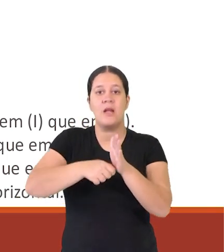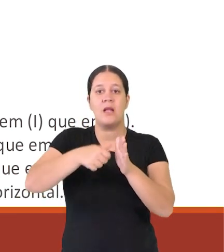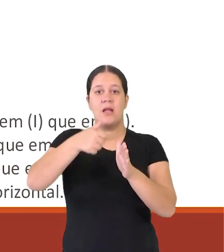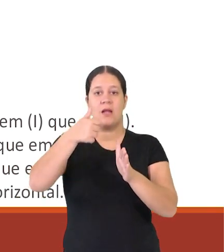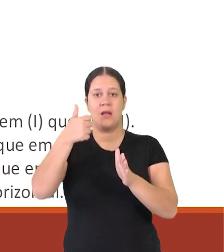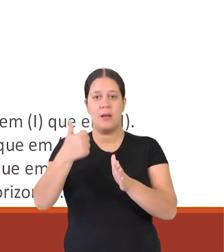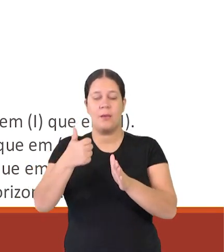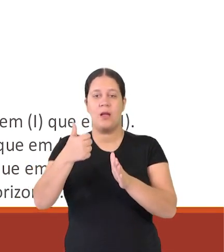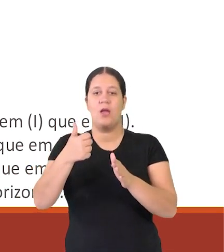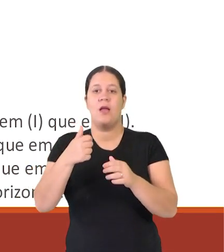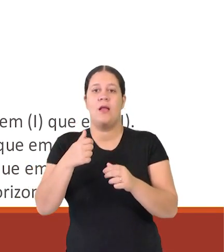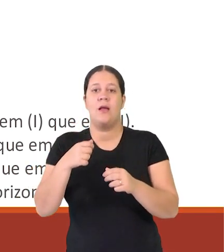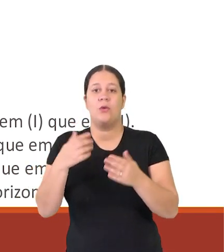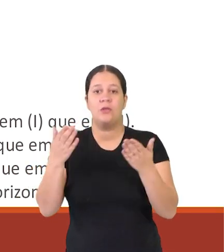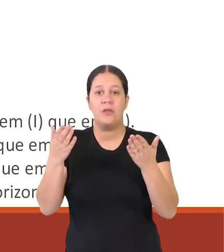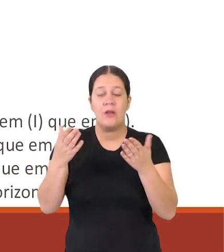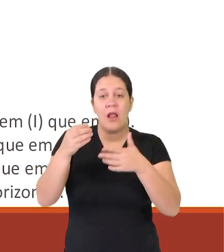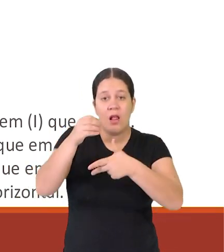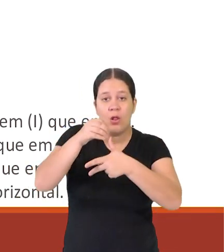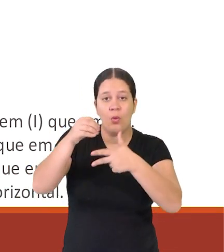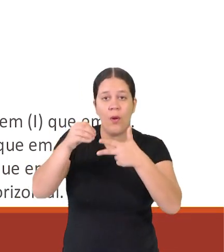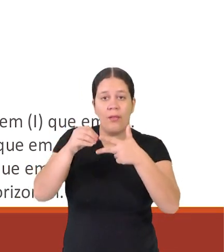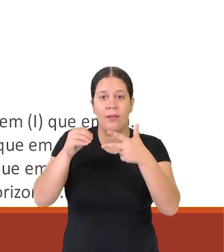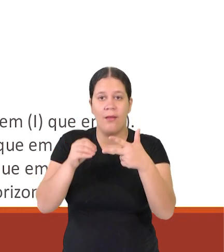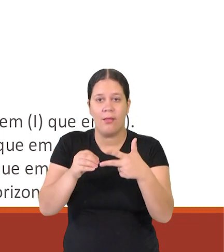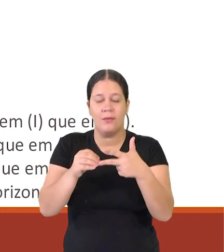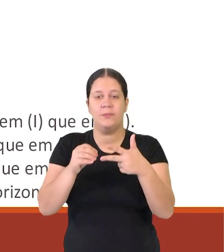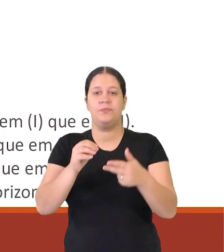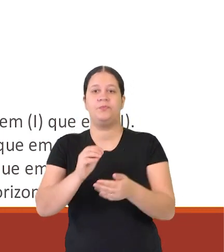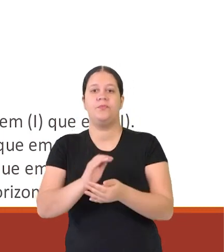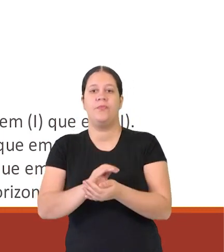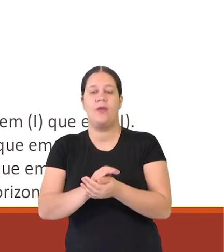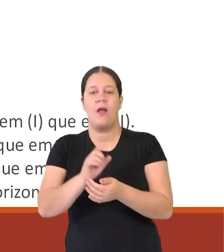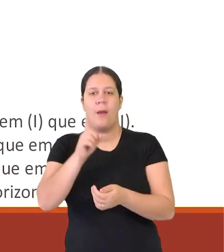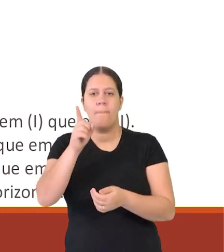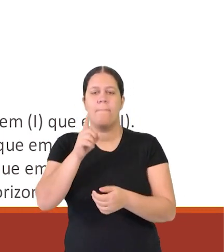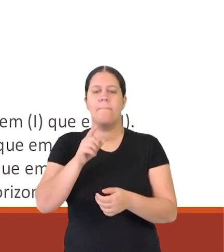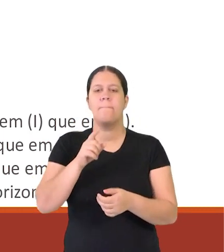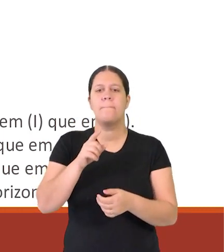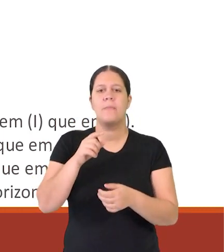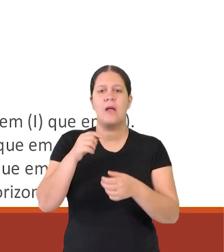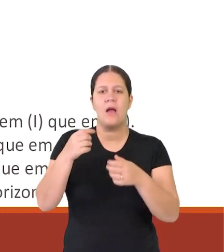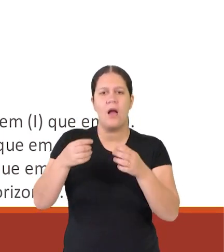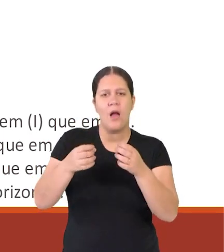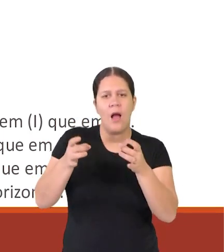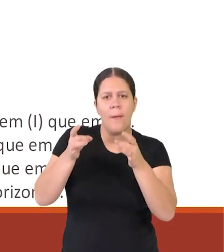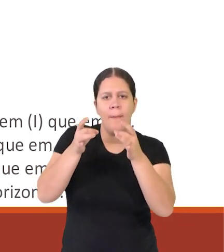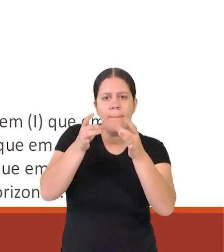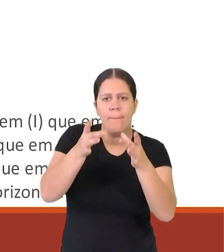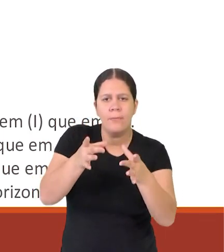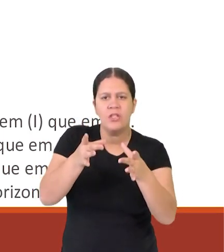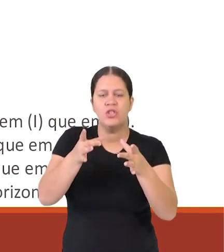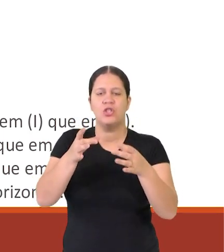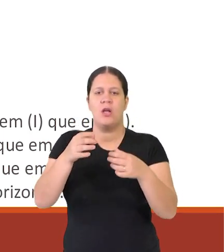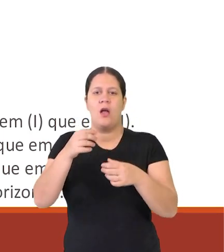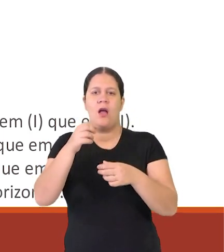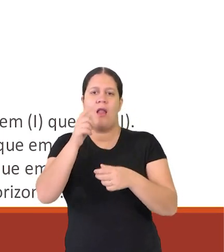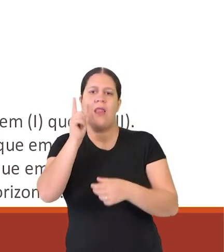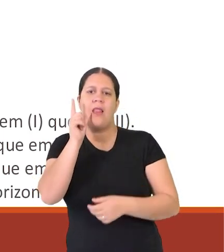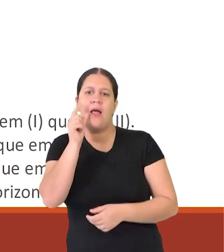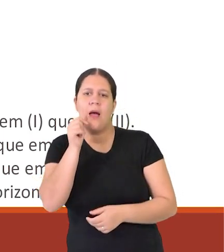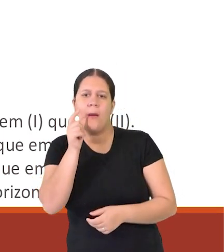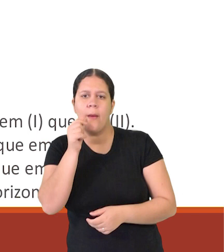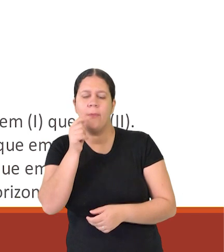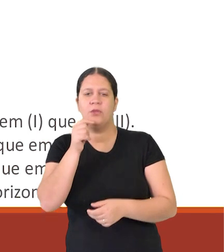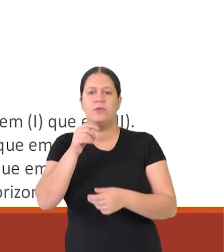questão típica da cara do Enem, beleza? Olha o que ela diz. Abandona-se um lápis sobre a